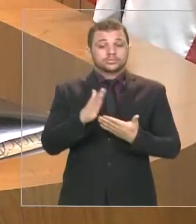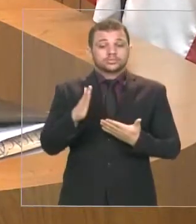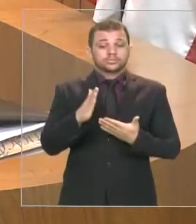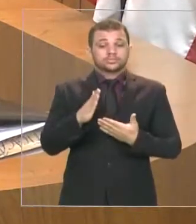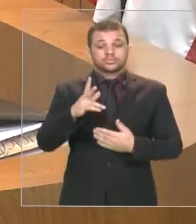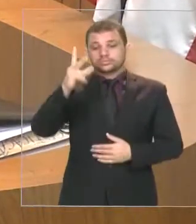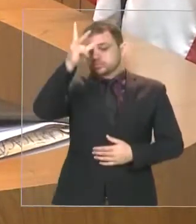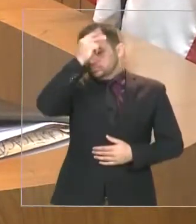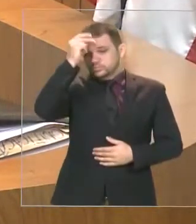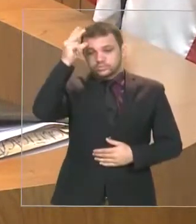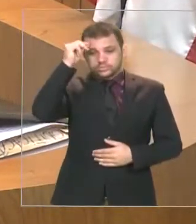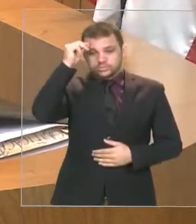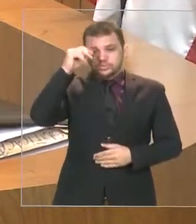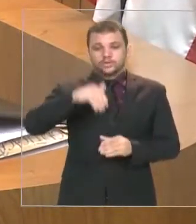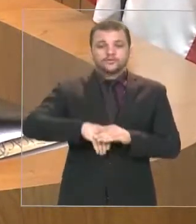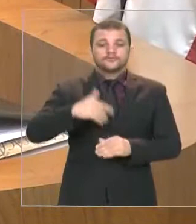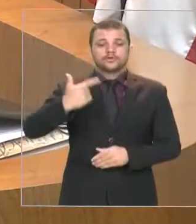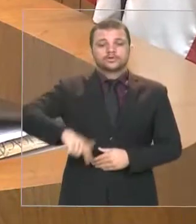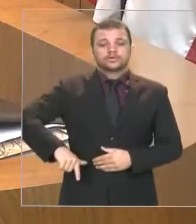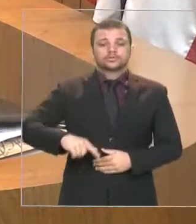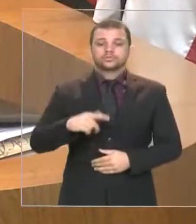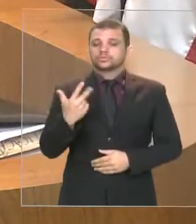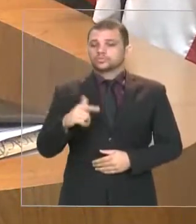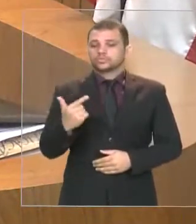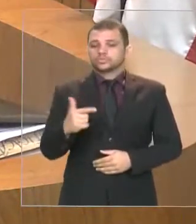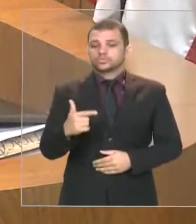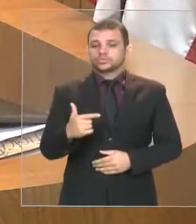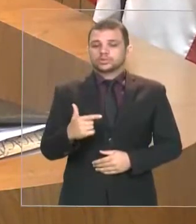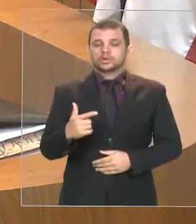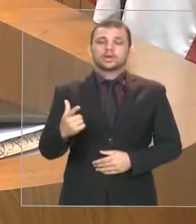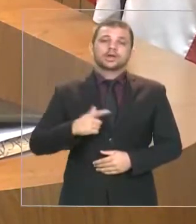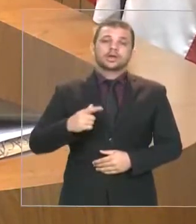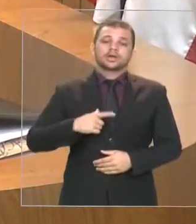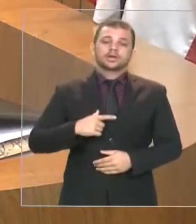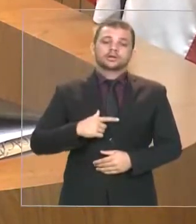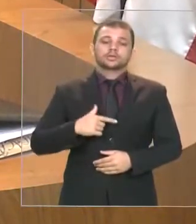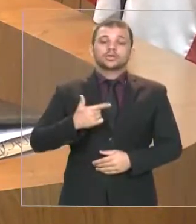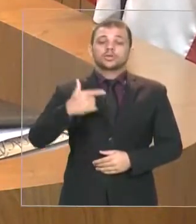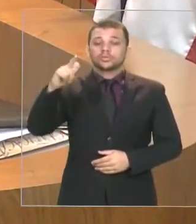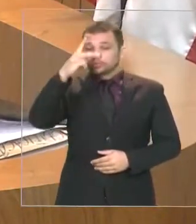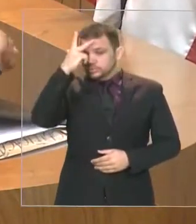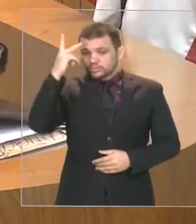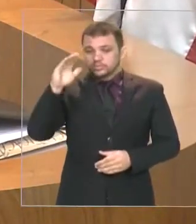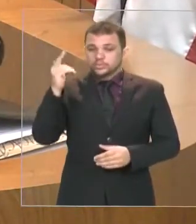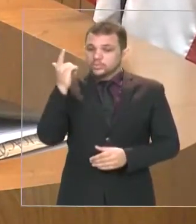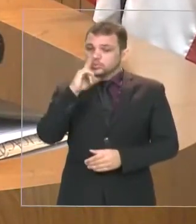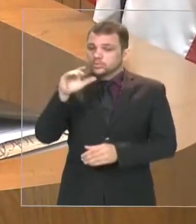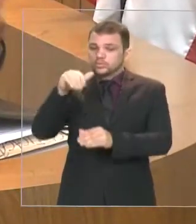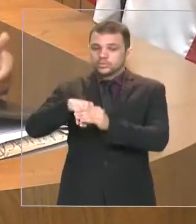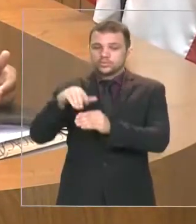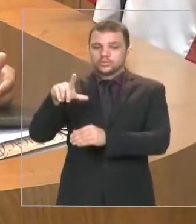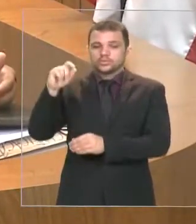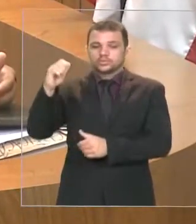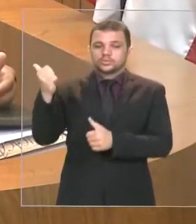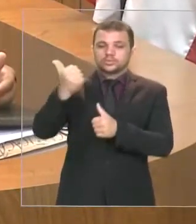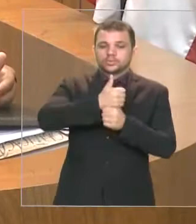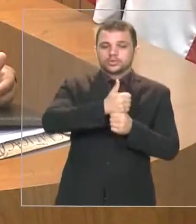eleitos e deixaram um grave problema para o sucessor. Outros